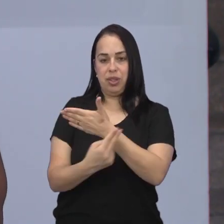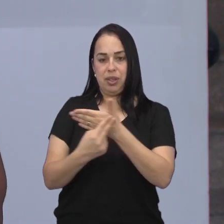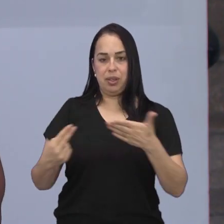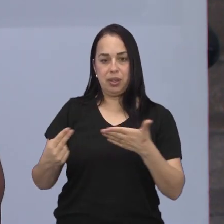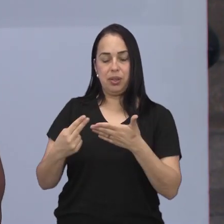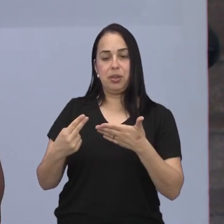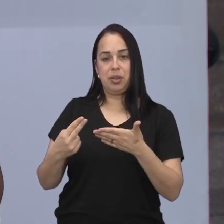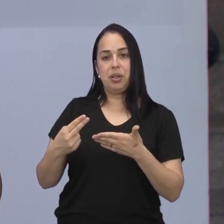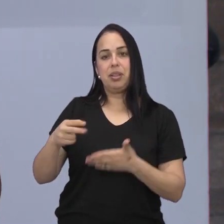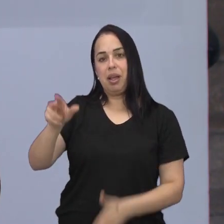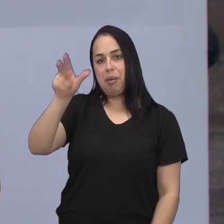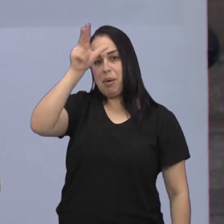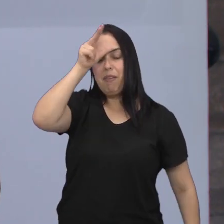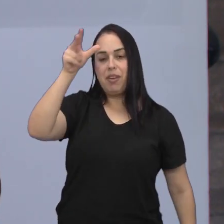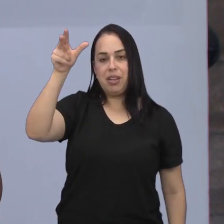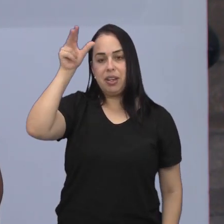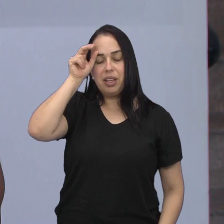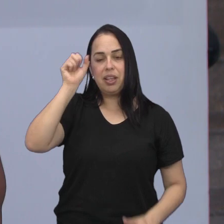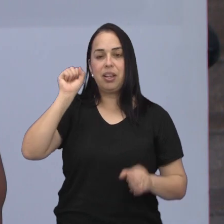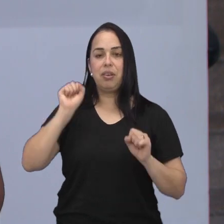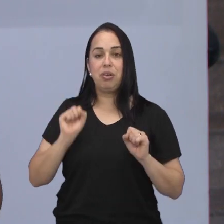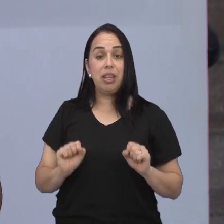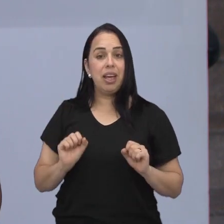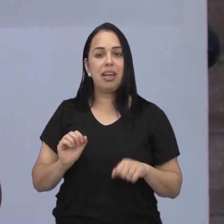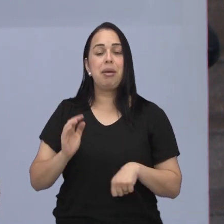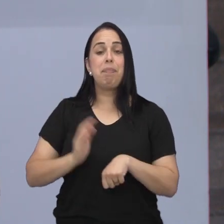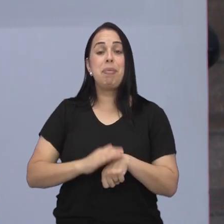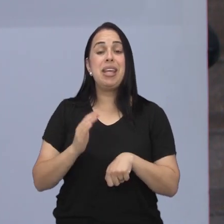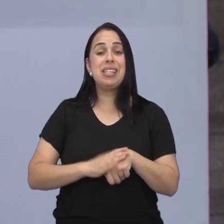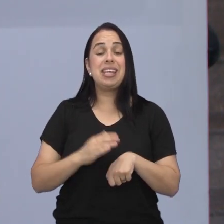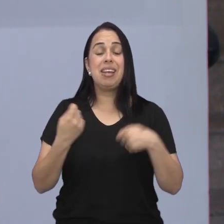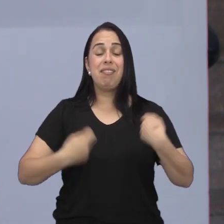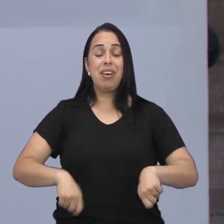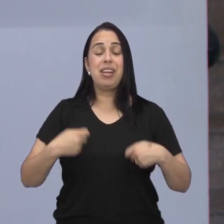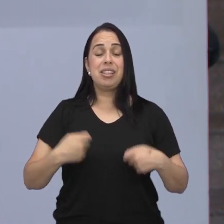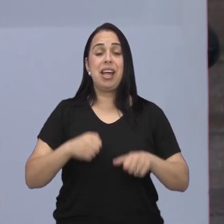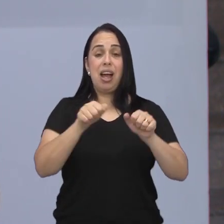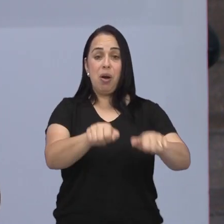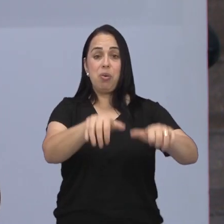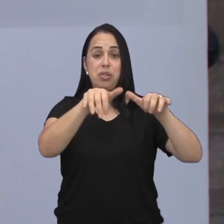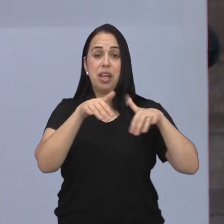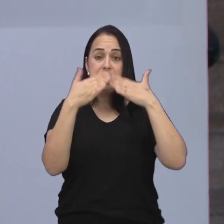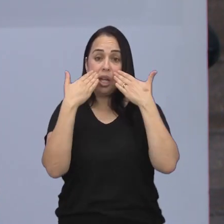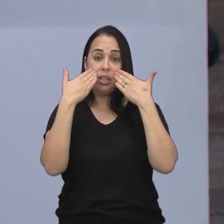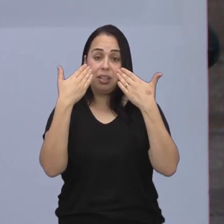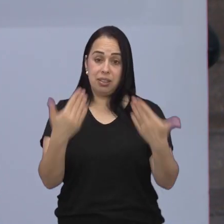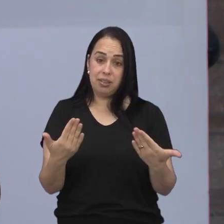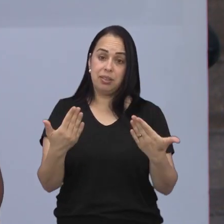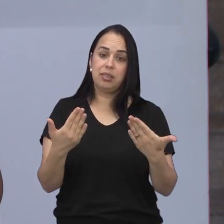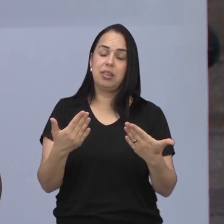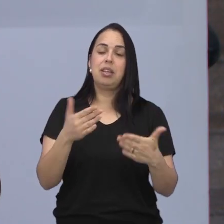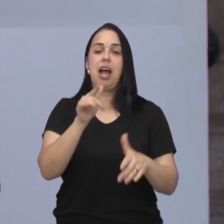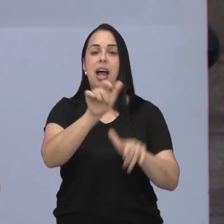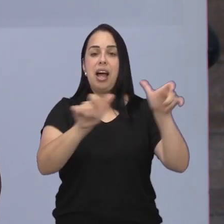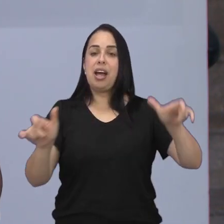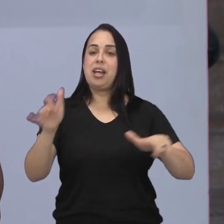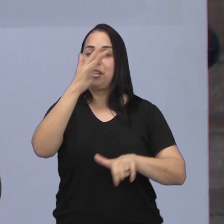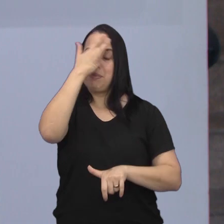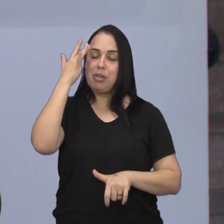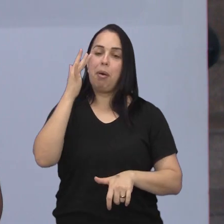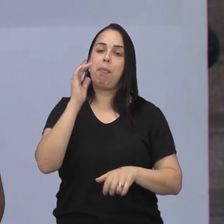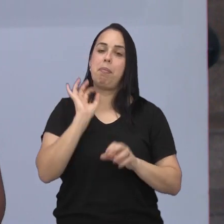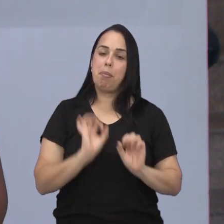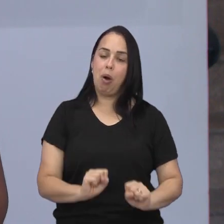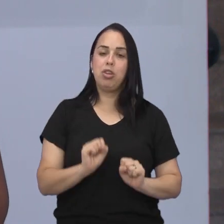10.262, de autoria do Poder Executivo, que assegura a realização de audiências públicas, nas quais